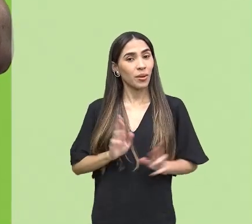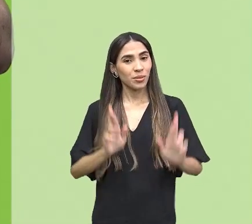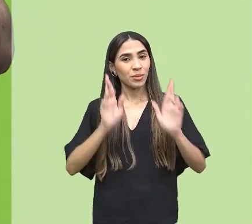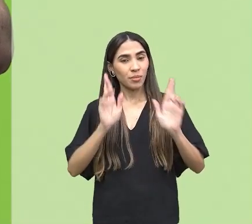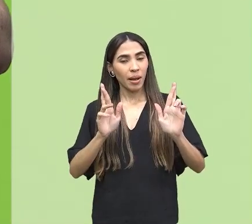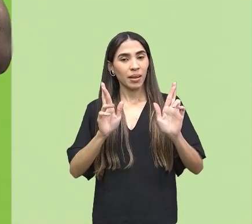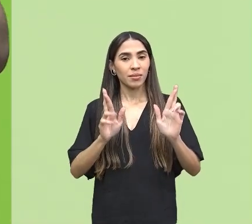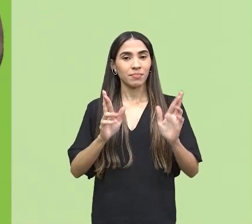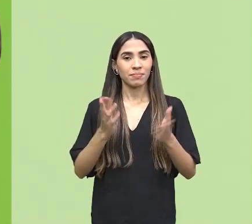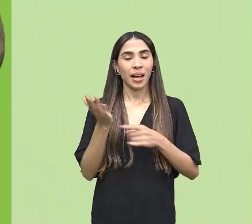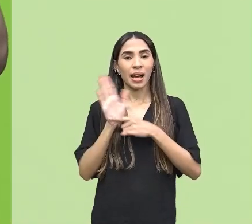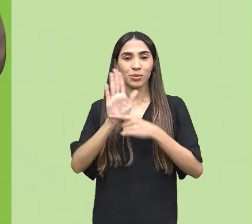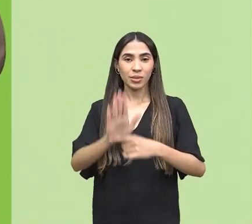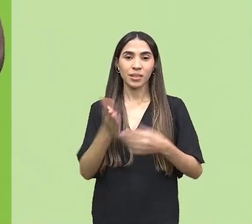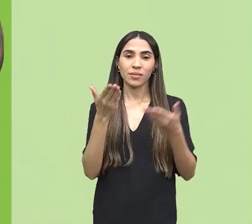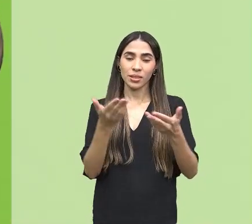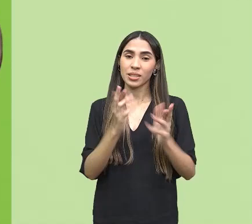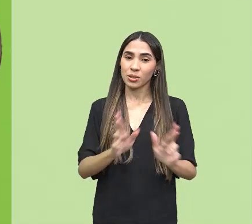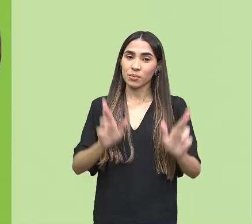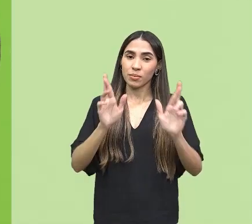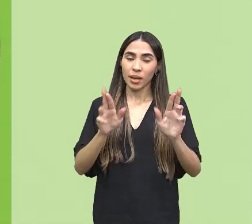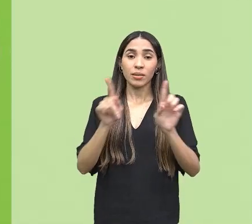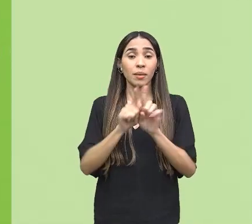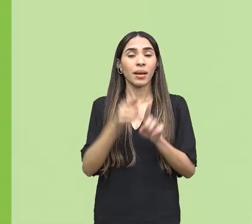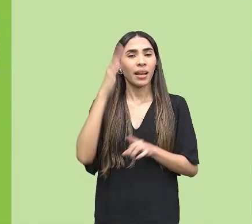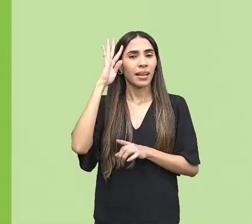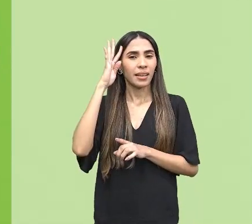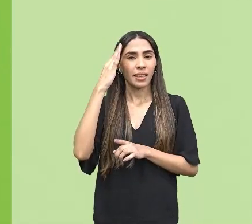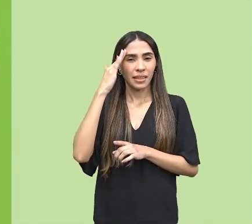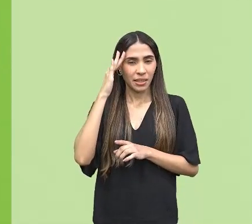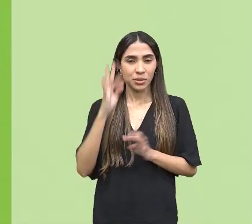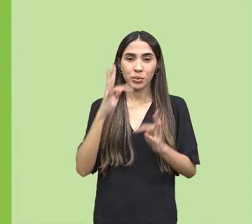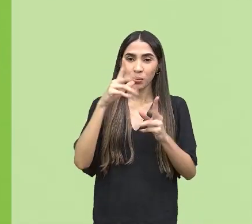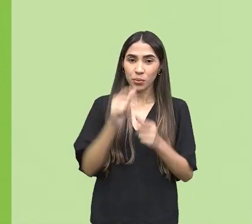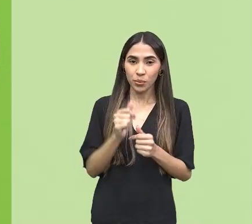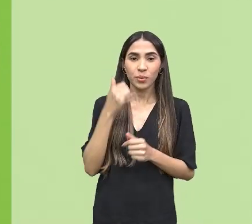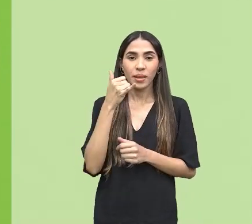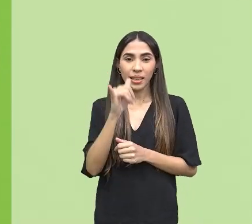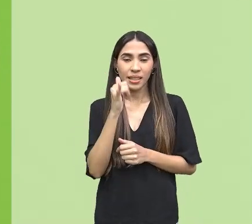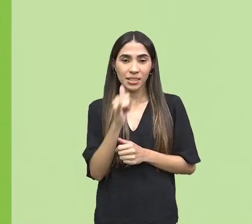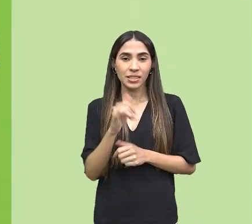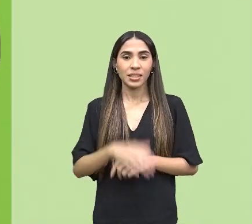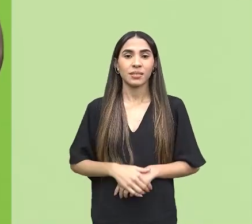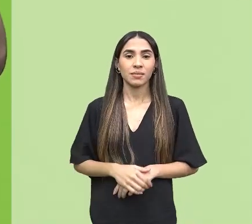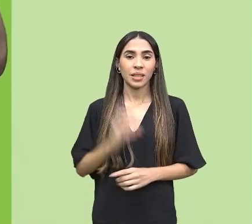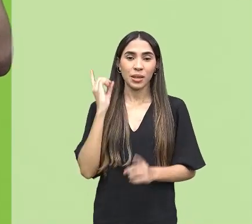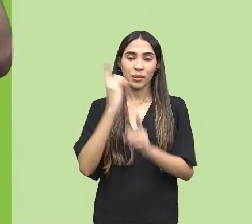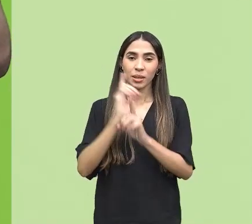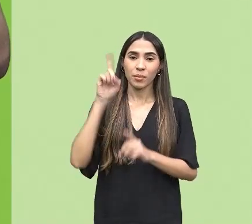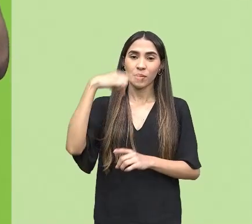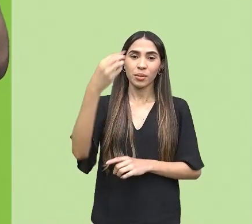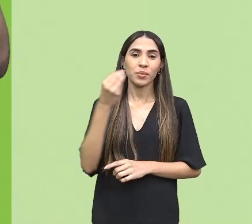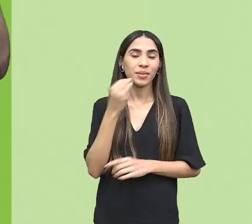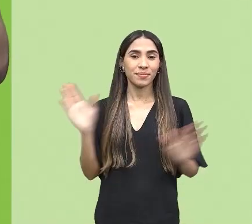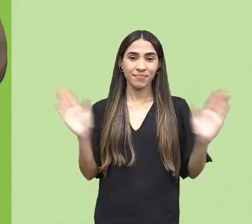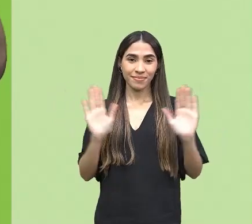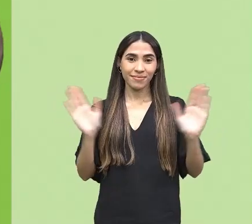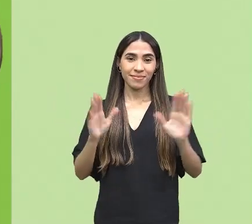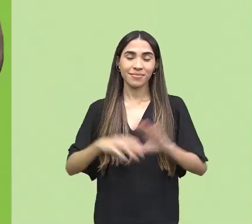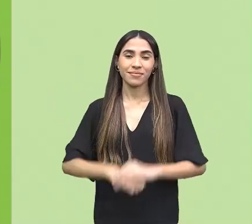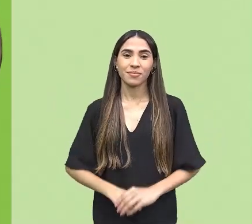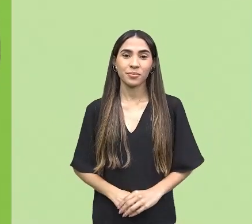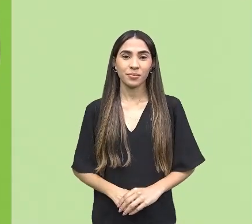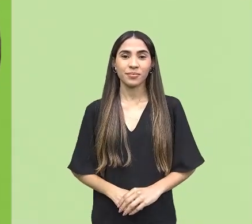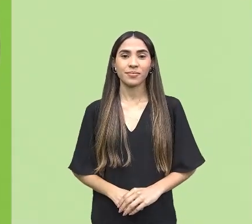ter contribuído aí com vocês, espero que vocês tenham entendido tudo sobre energia renovável. Nós nos encontramos numa próxima. Tchau, pessoal!